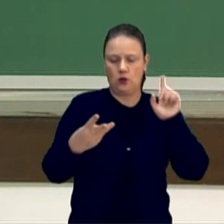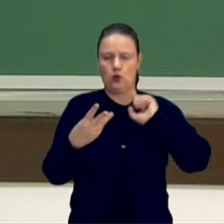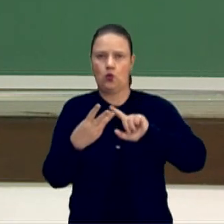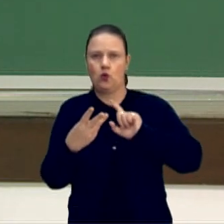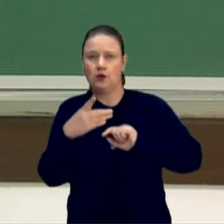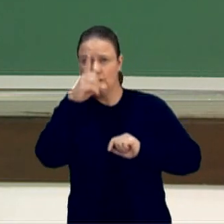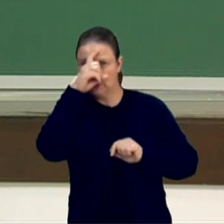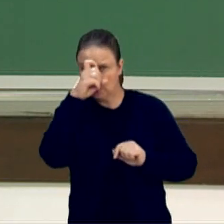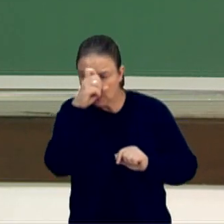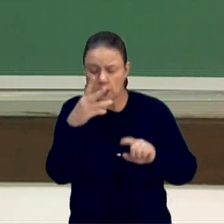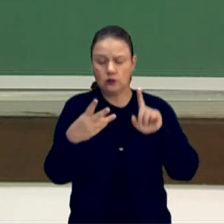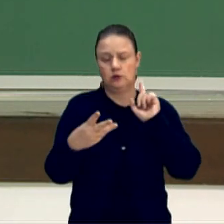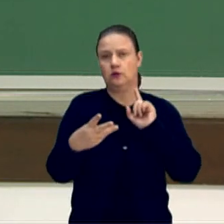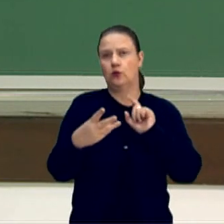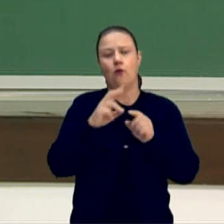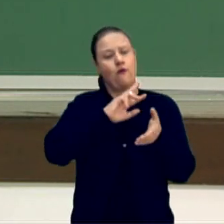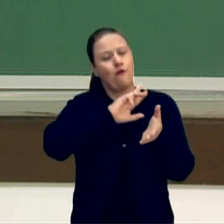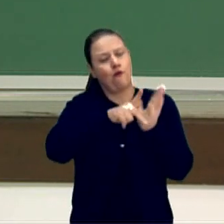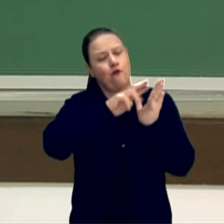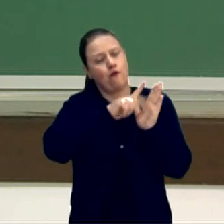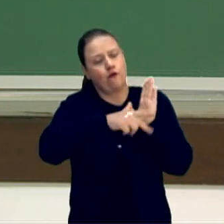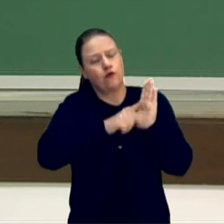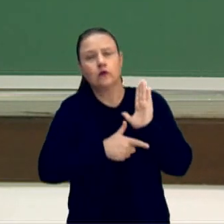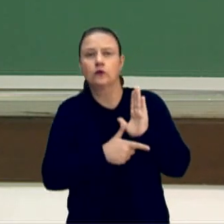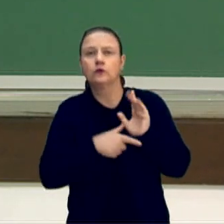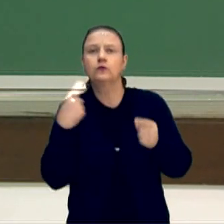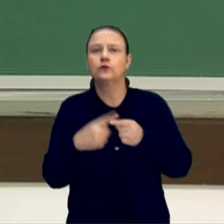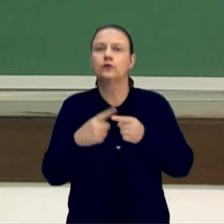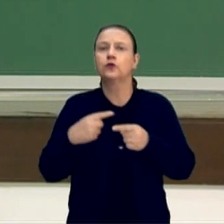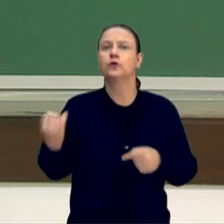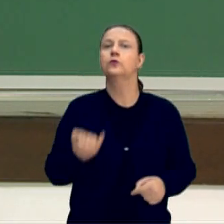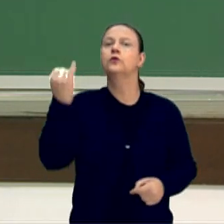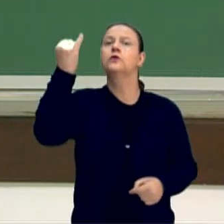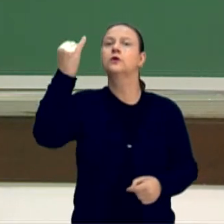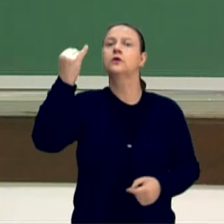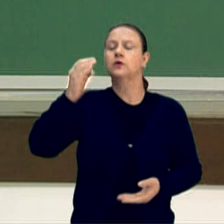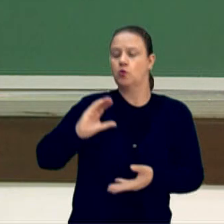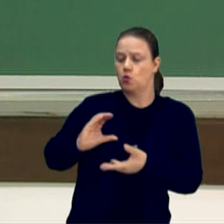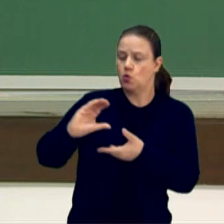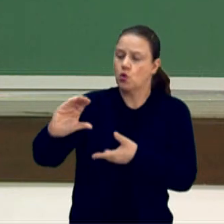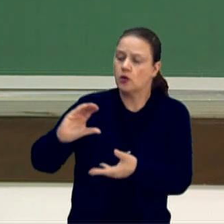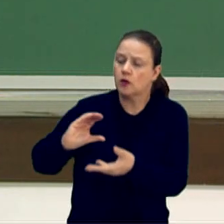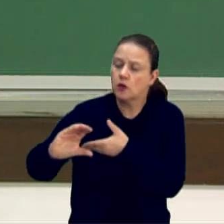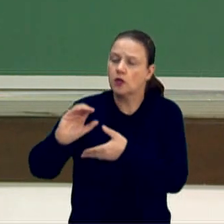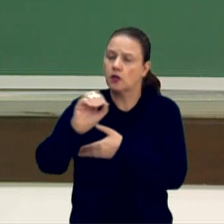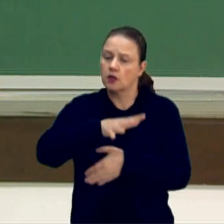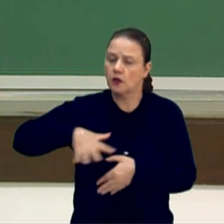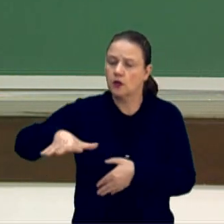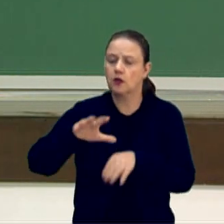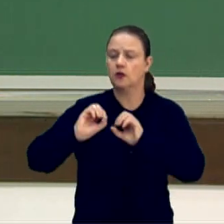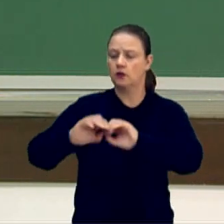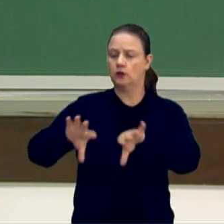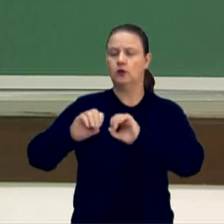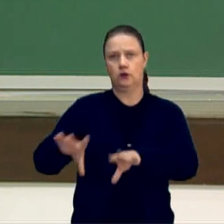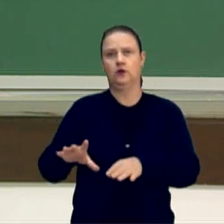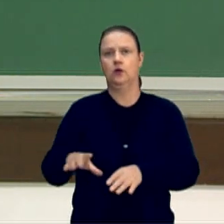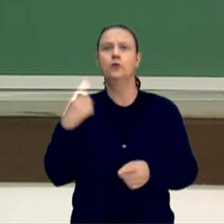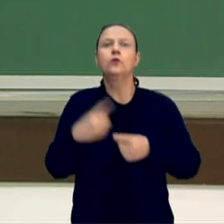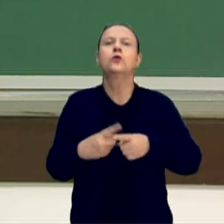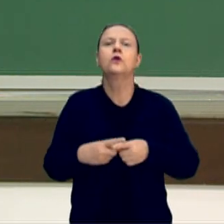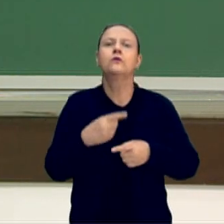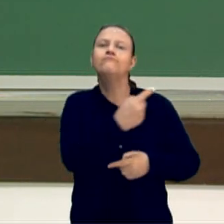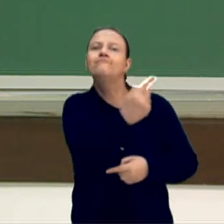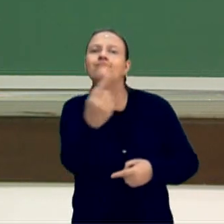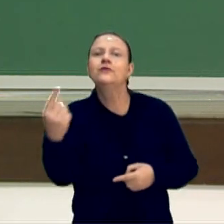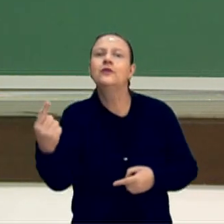investir na educação? Porque aí você aprende, e aprende de uma maneira tal, e cresce de uma